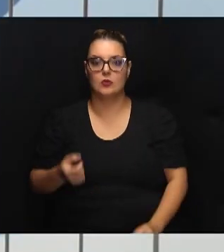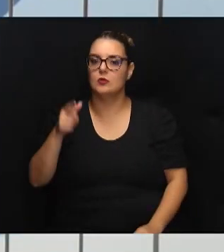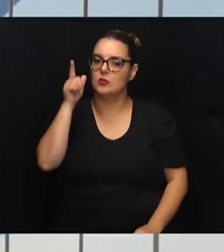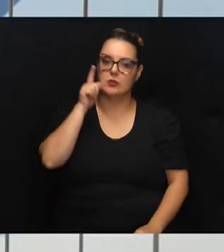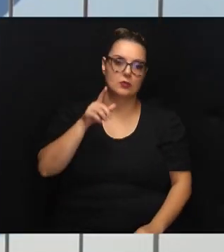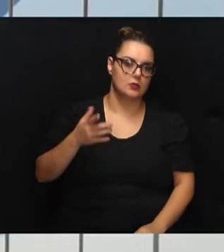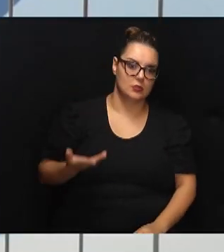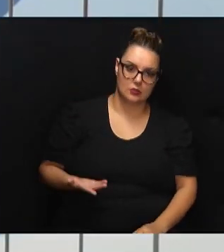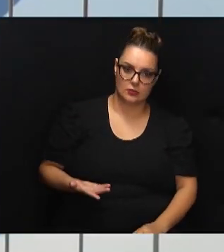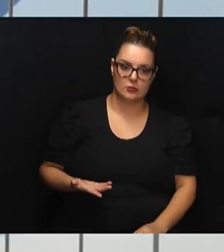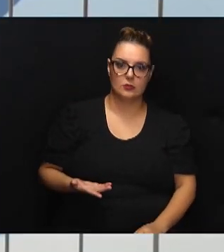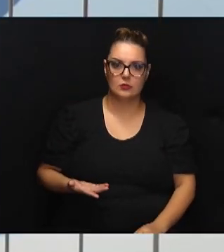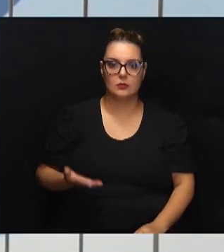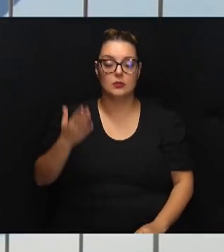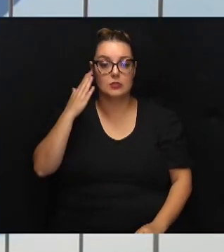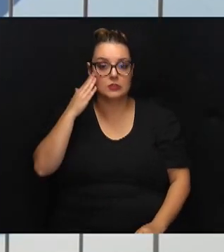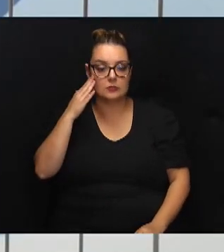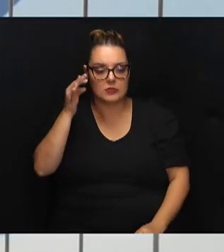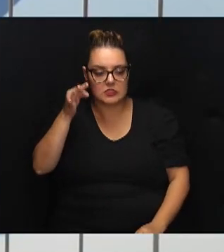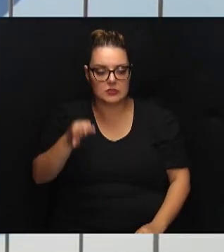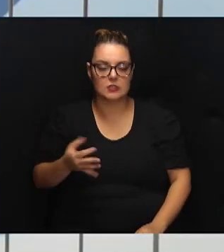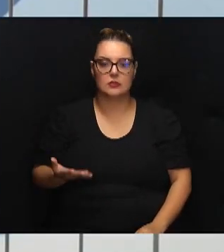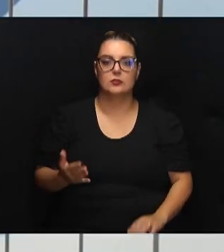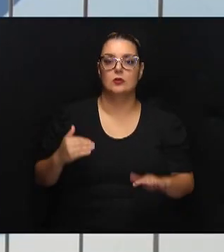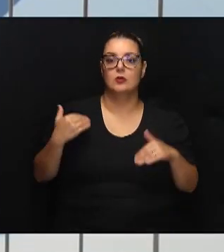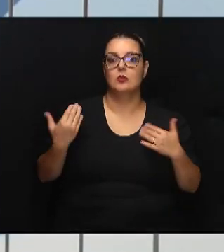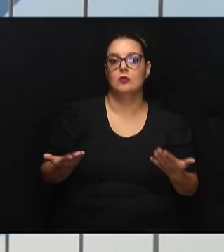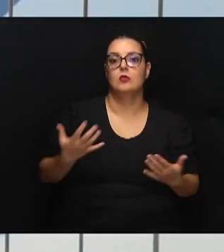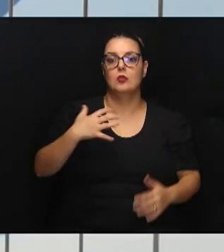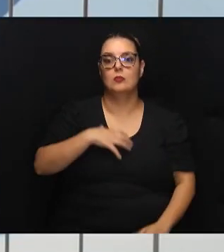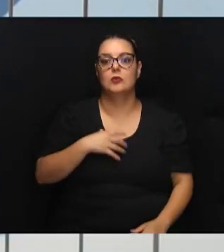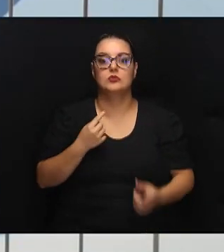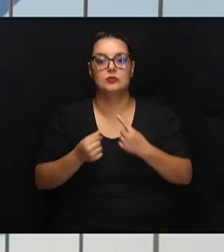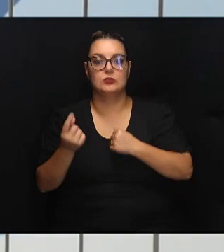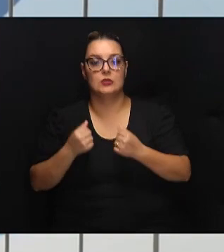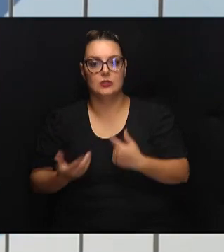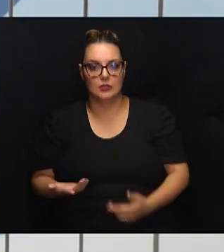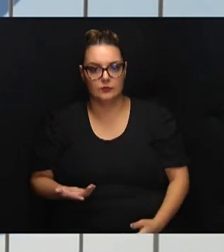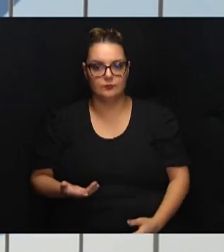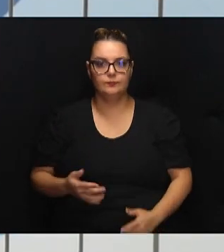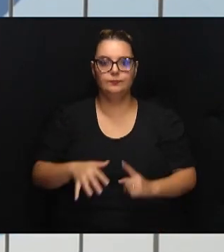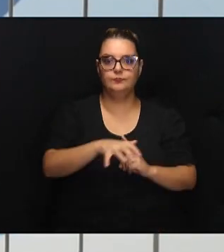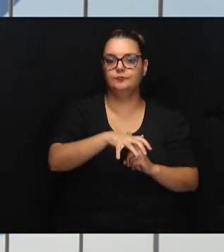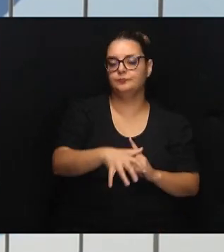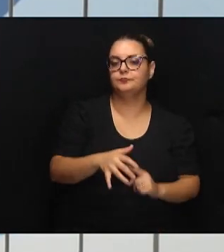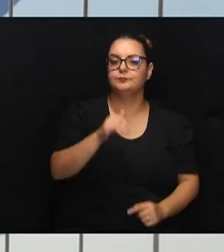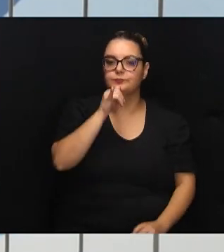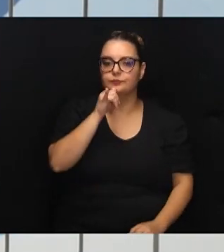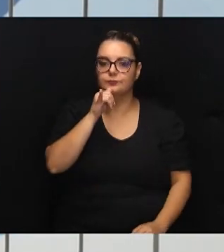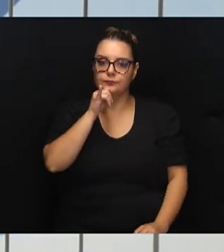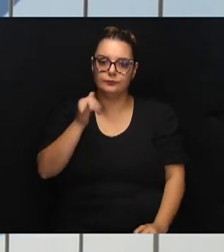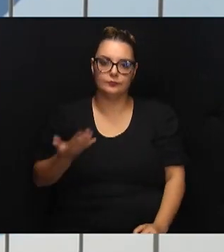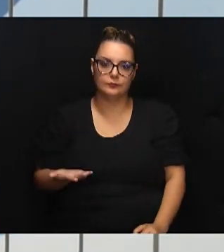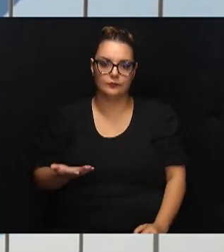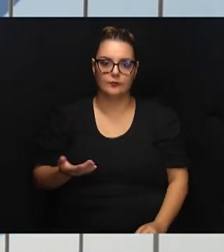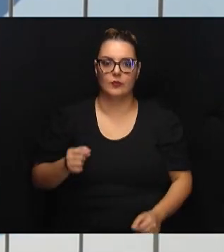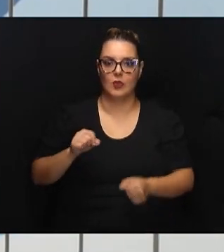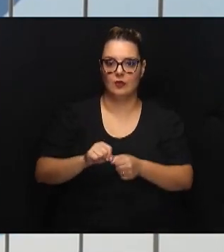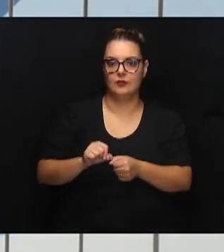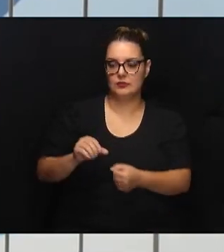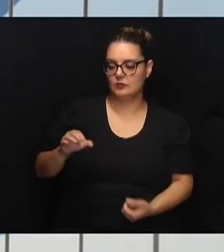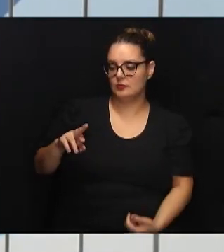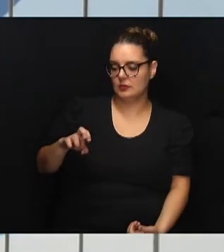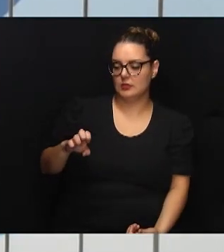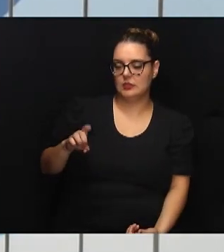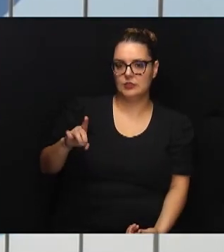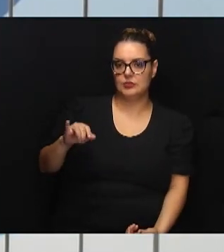consigo saber exatamente qual a minha condição financeira. Isso impacta, por exemplo, eu vou fazer um crediário. Eu